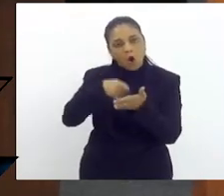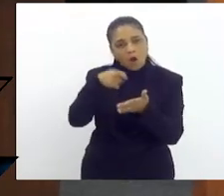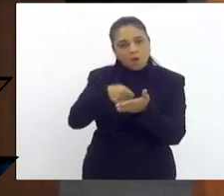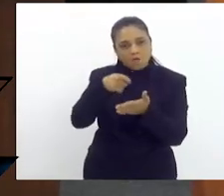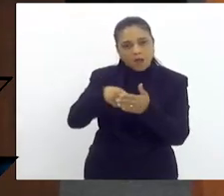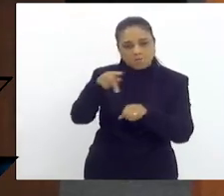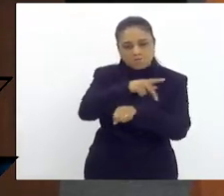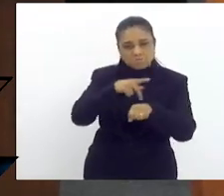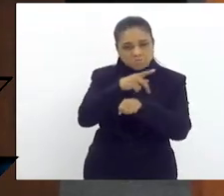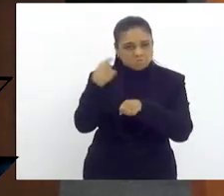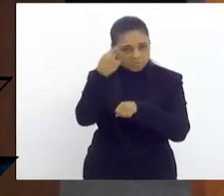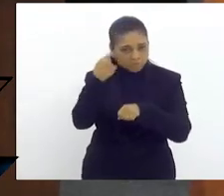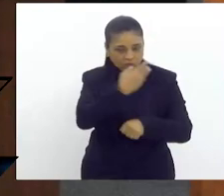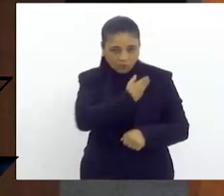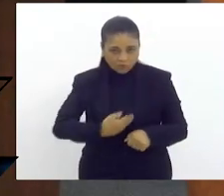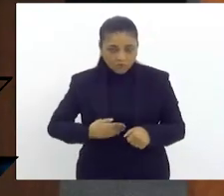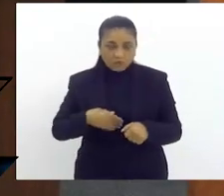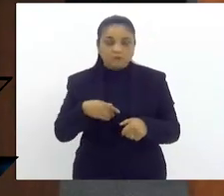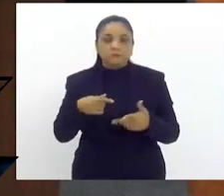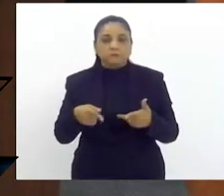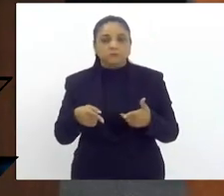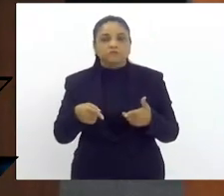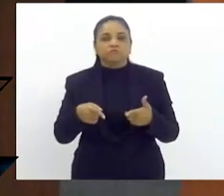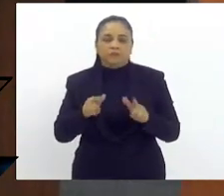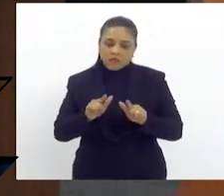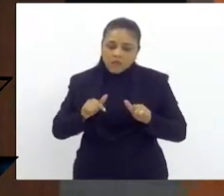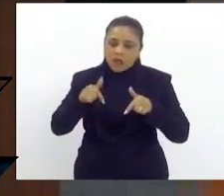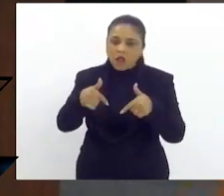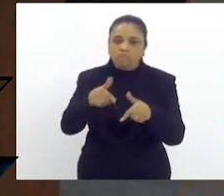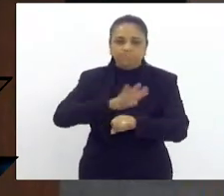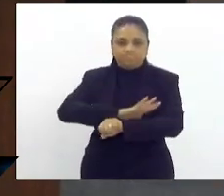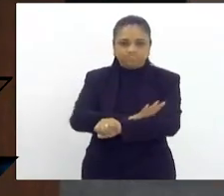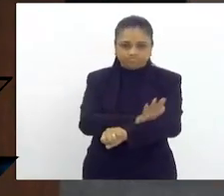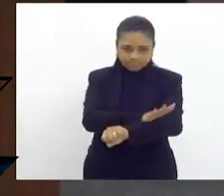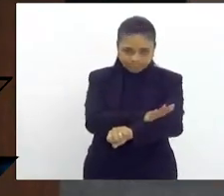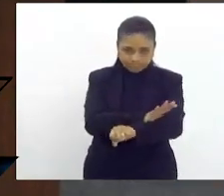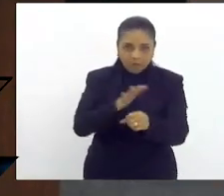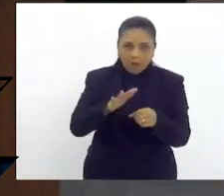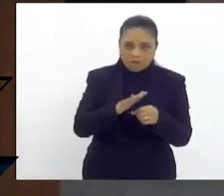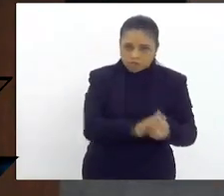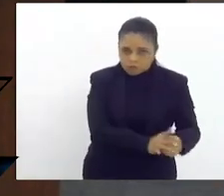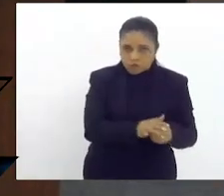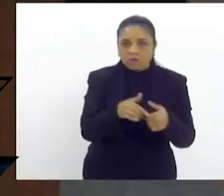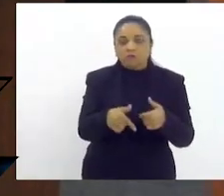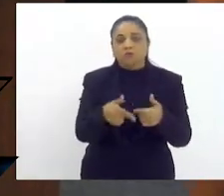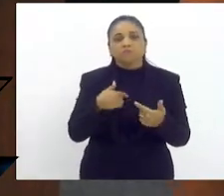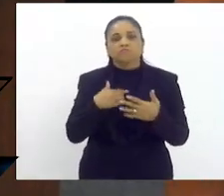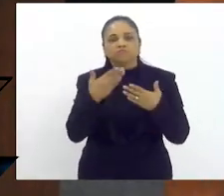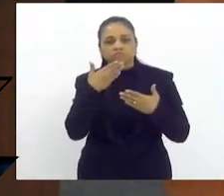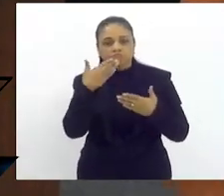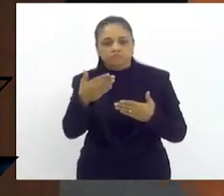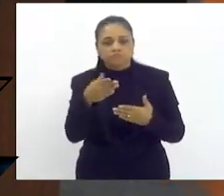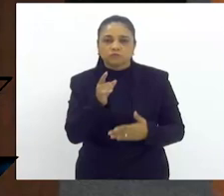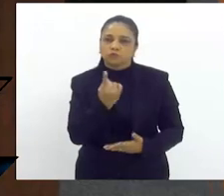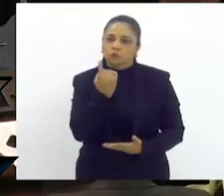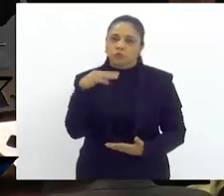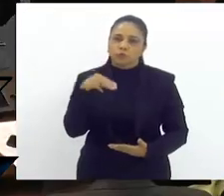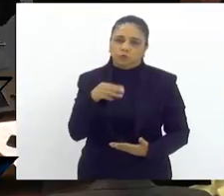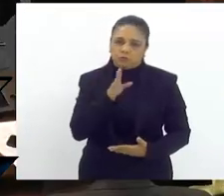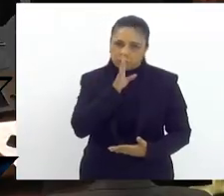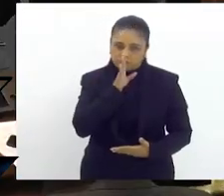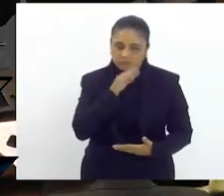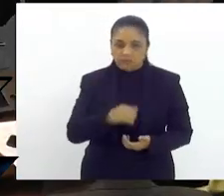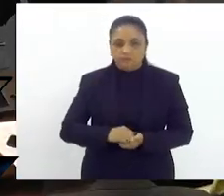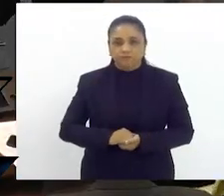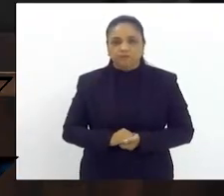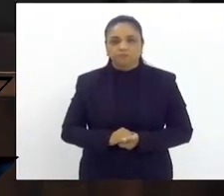esses que sofreram em relação a esse que fizeram essa agressão eu queria pedir a vossa excelência que pudesse solicitar um minuto de silêncio